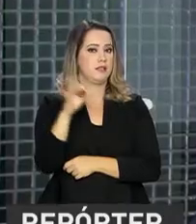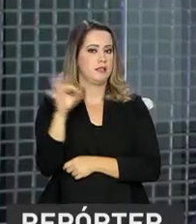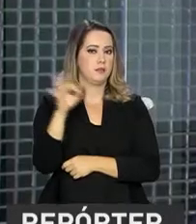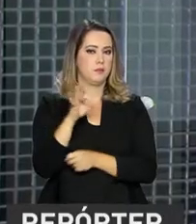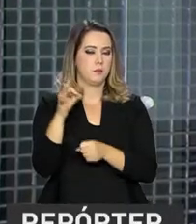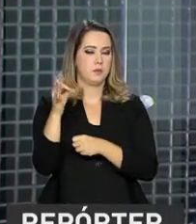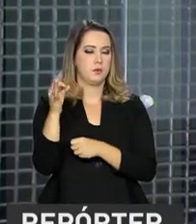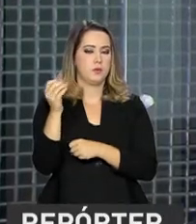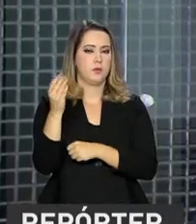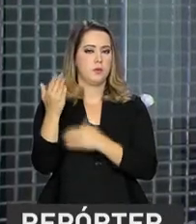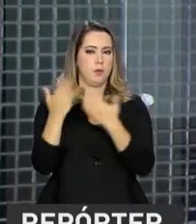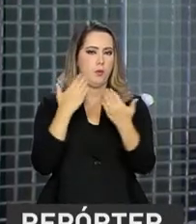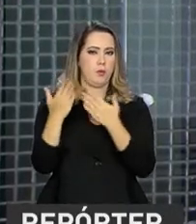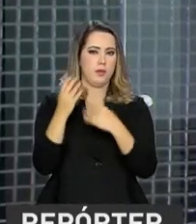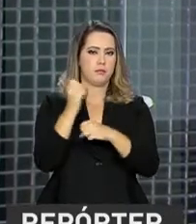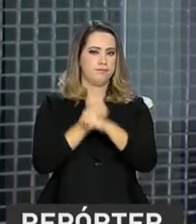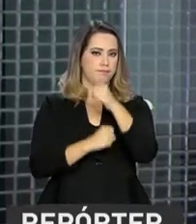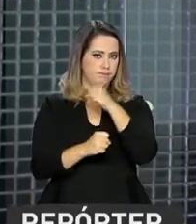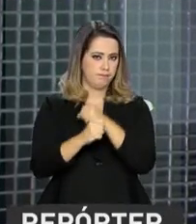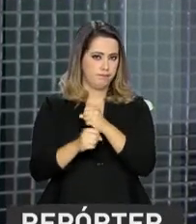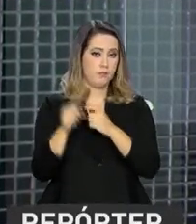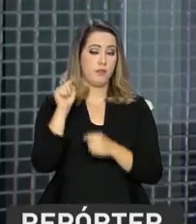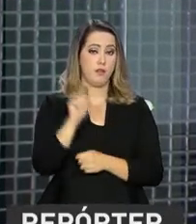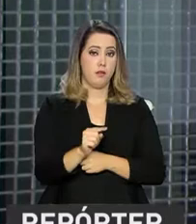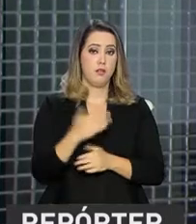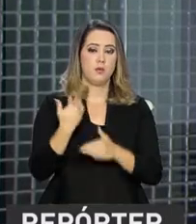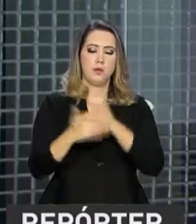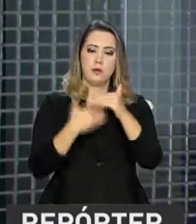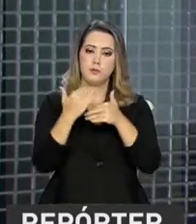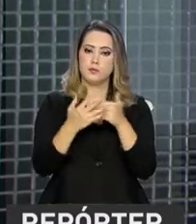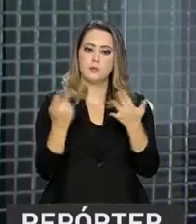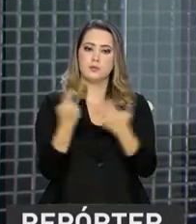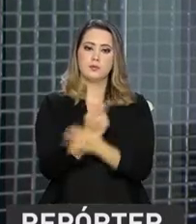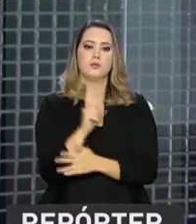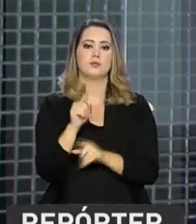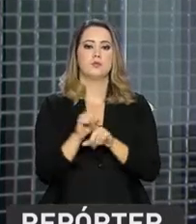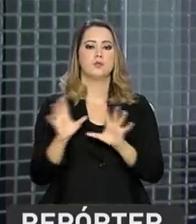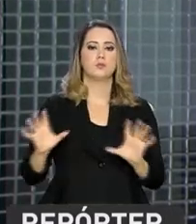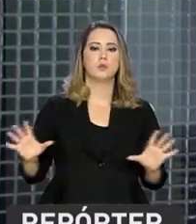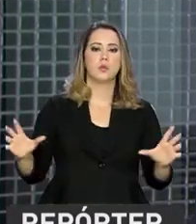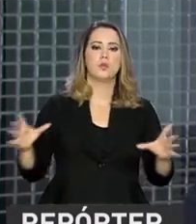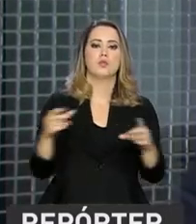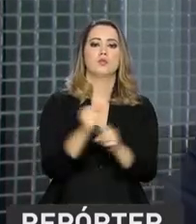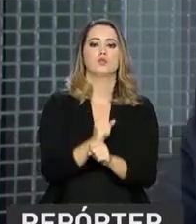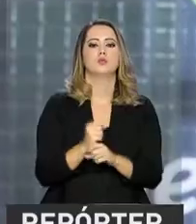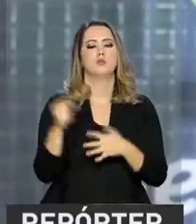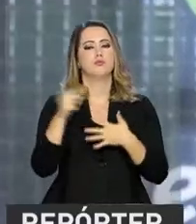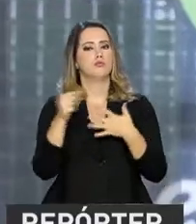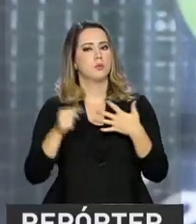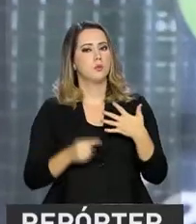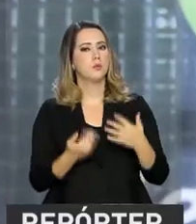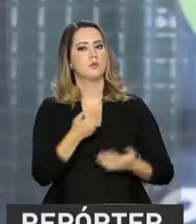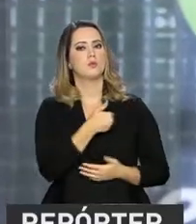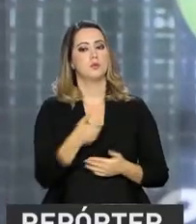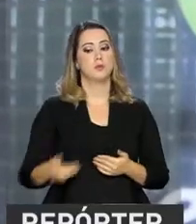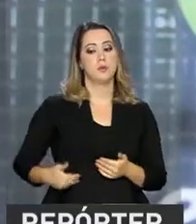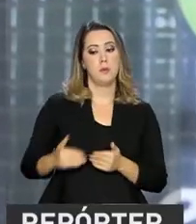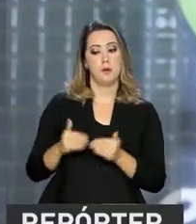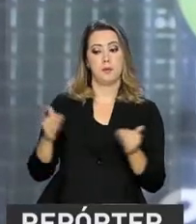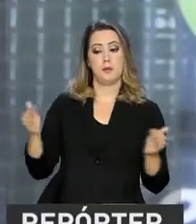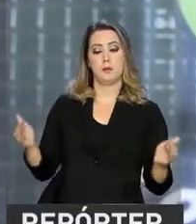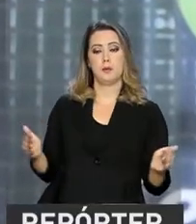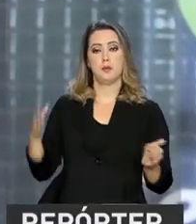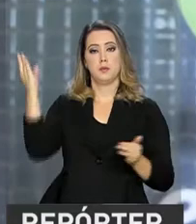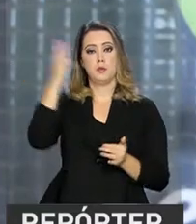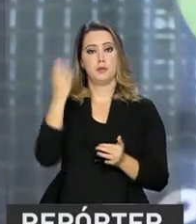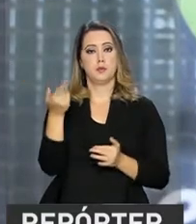O presidente da Embratur diz que o crescimento do turismo é resultado de um conjunto de medidas do governo para abrir o país para o